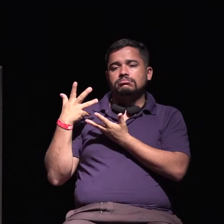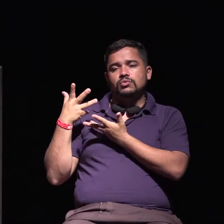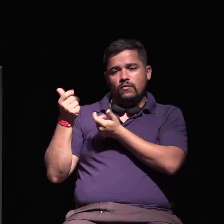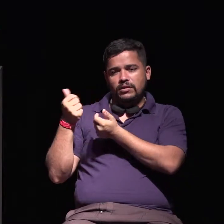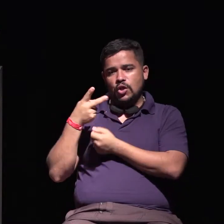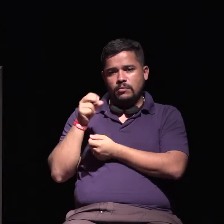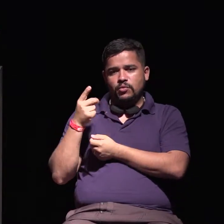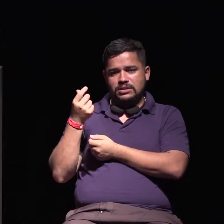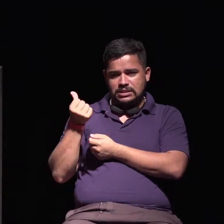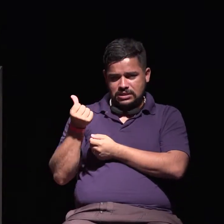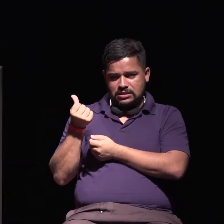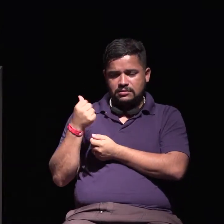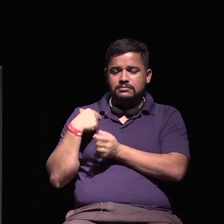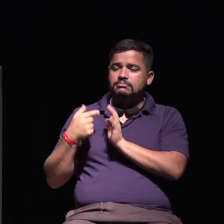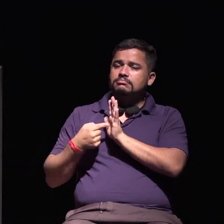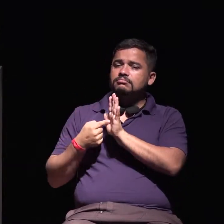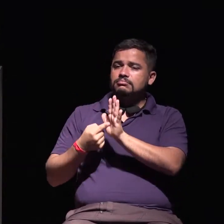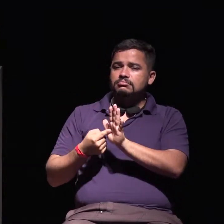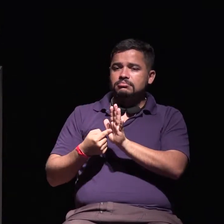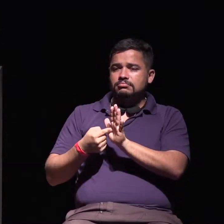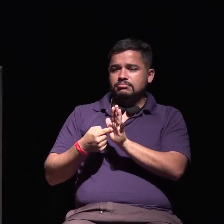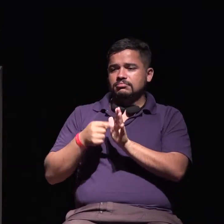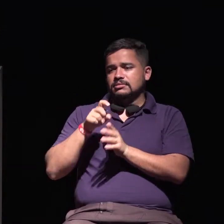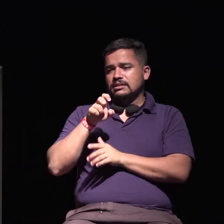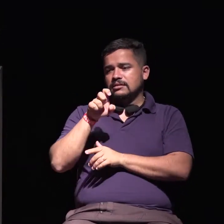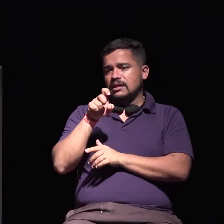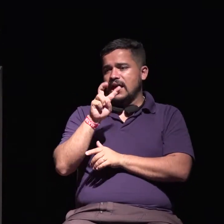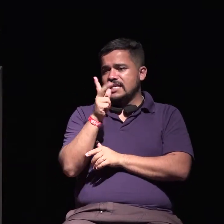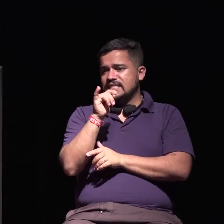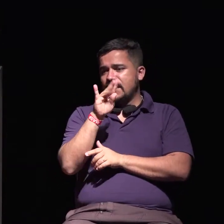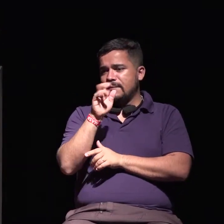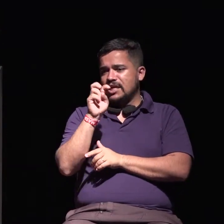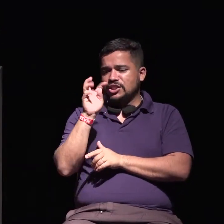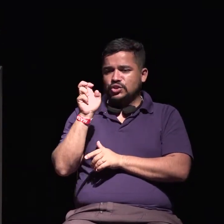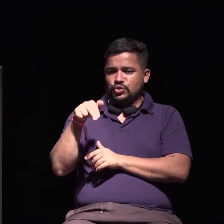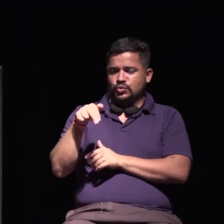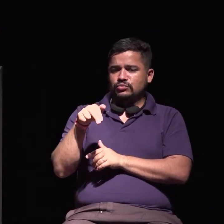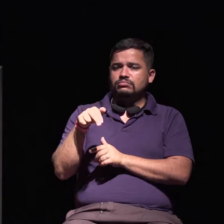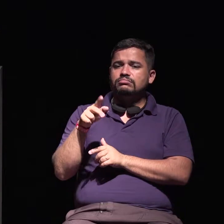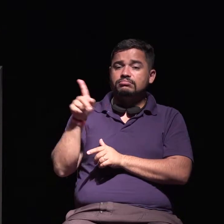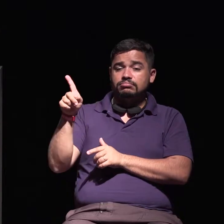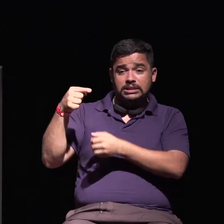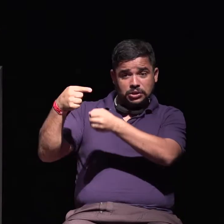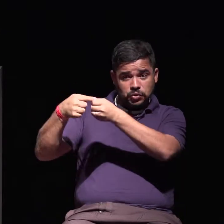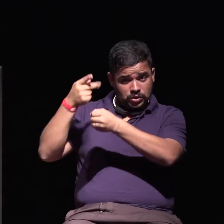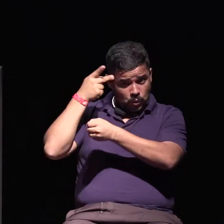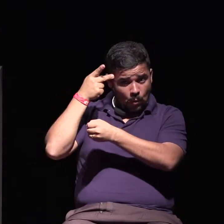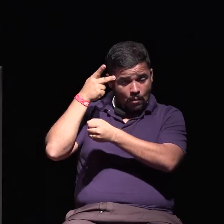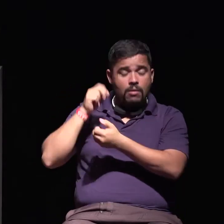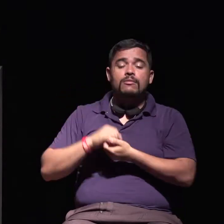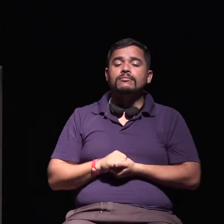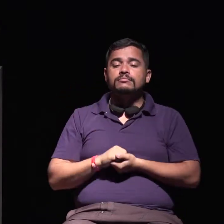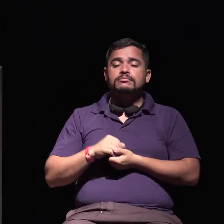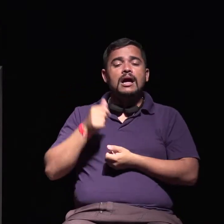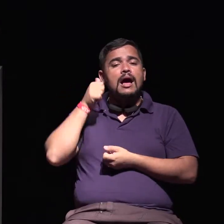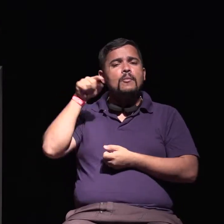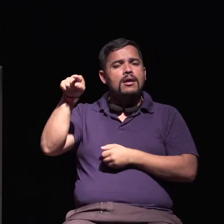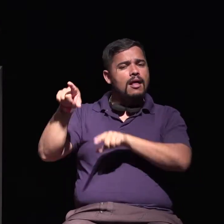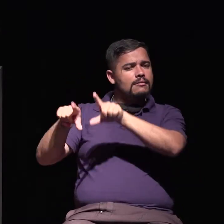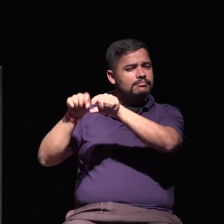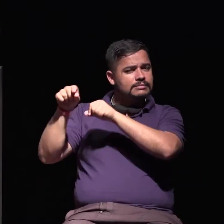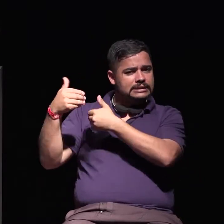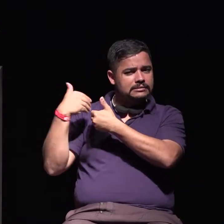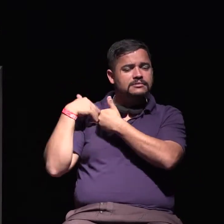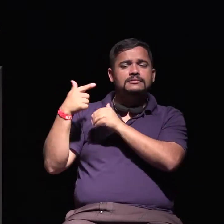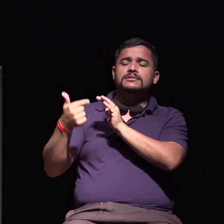convidada em 2016 a apresentar a Exhibition, o falso espetáculo de sucesso, no interior de São Paulo. E a curadora, durante a